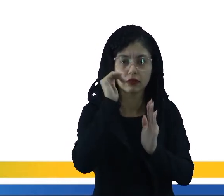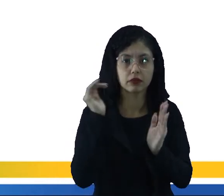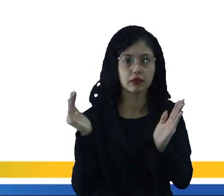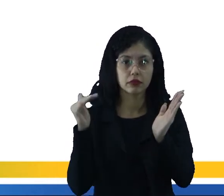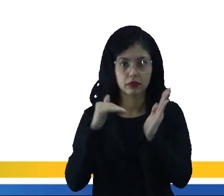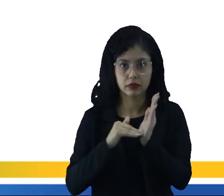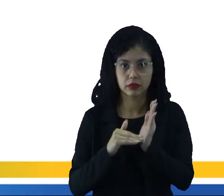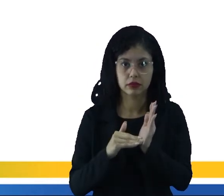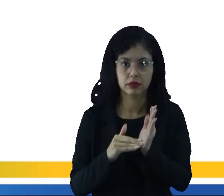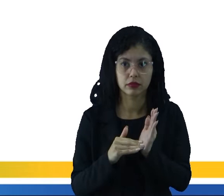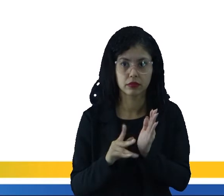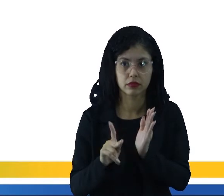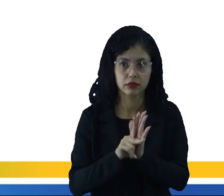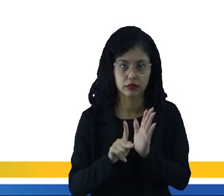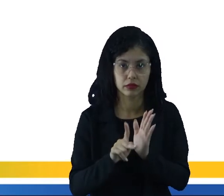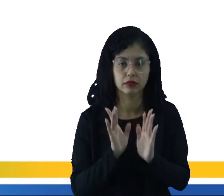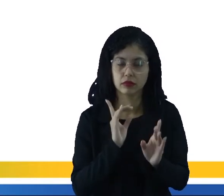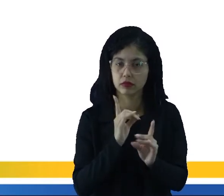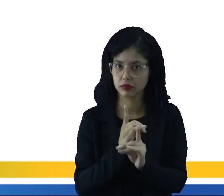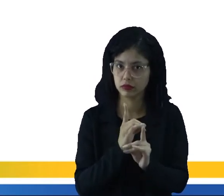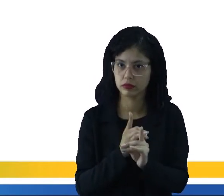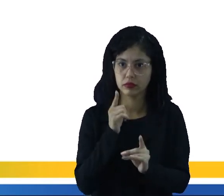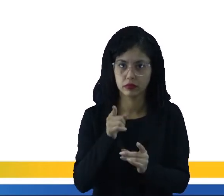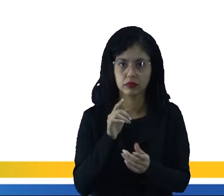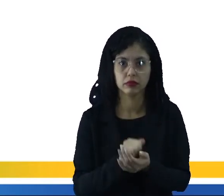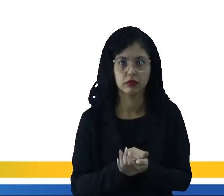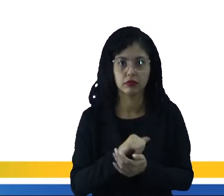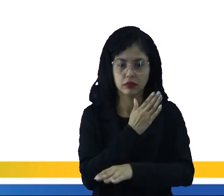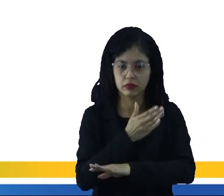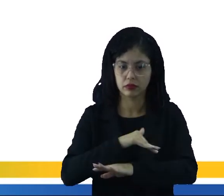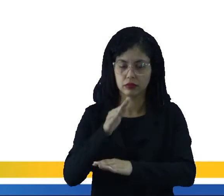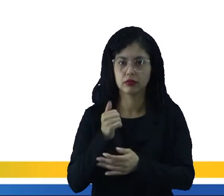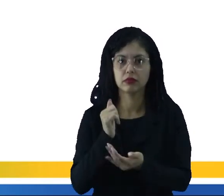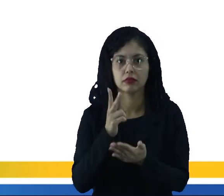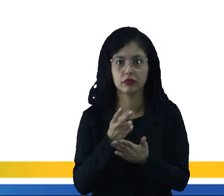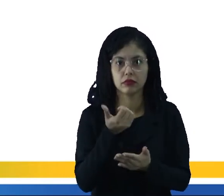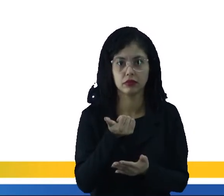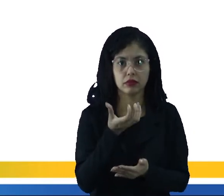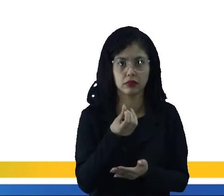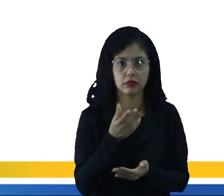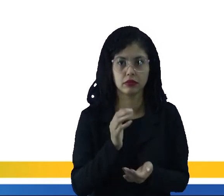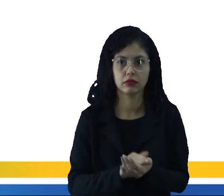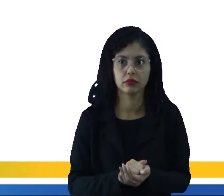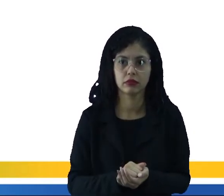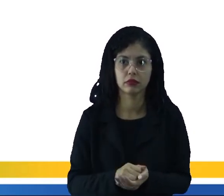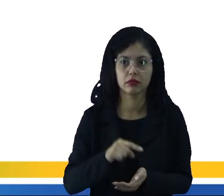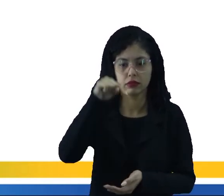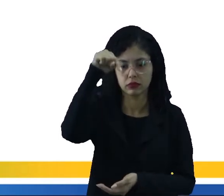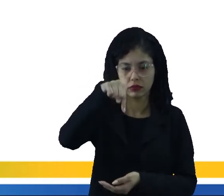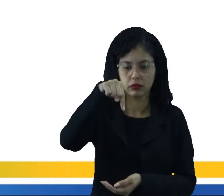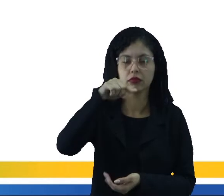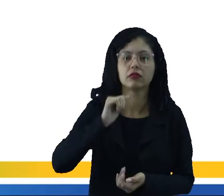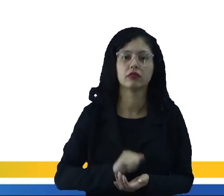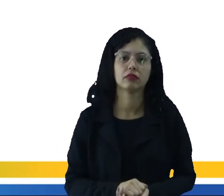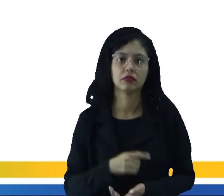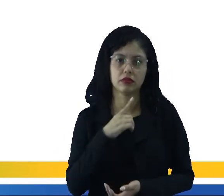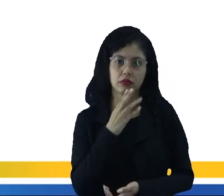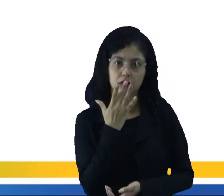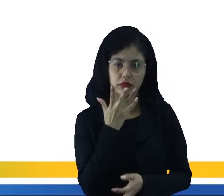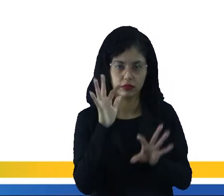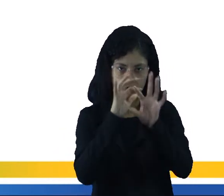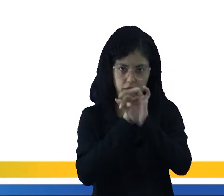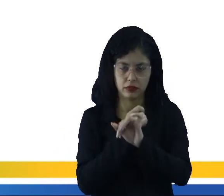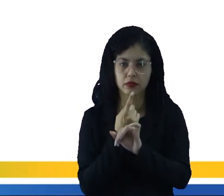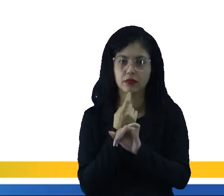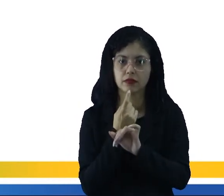para você chegar a esse tipo de identificação dessa curva de nível. Então 160 está no topo, então tem uma